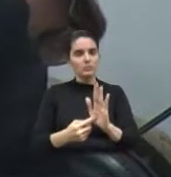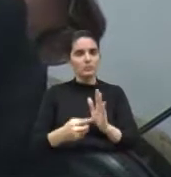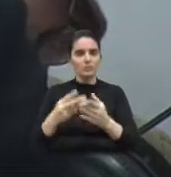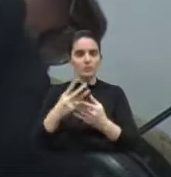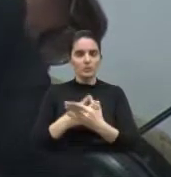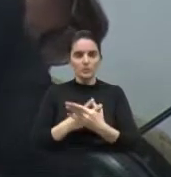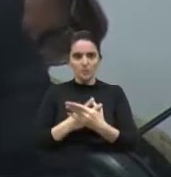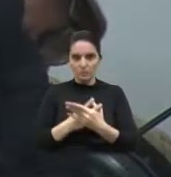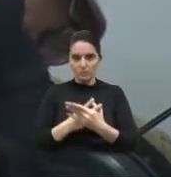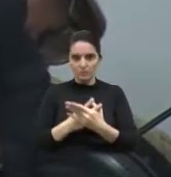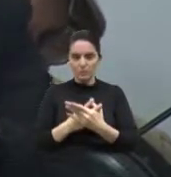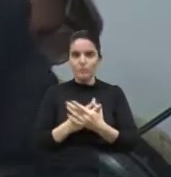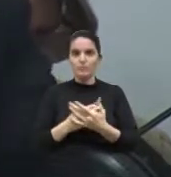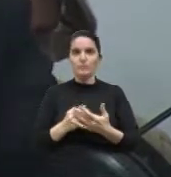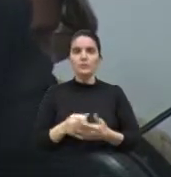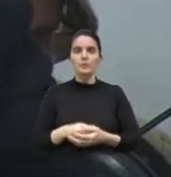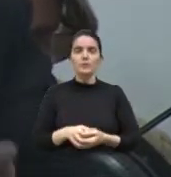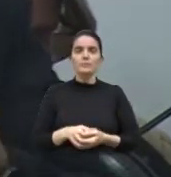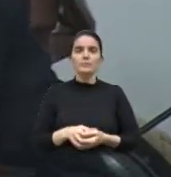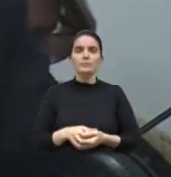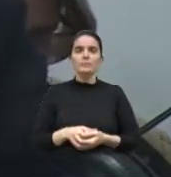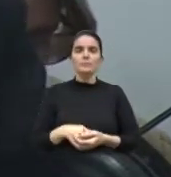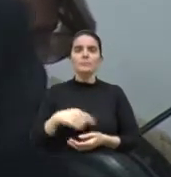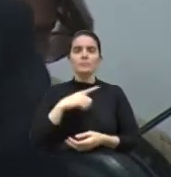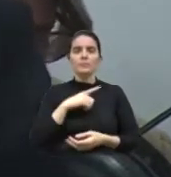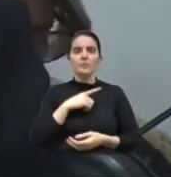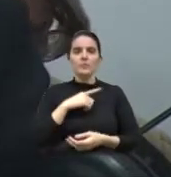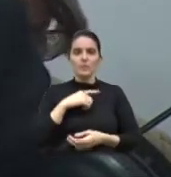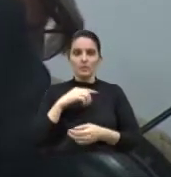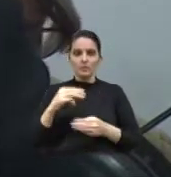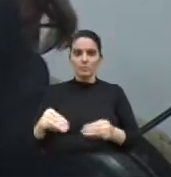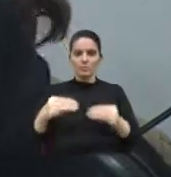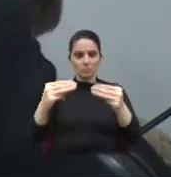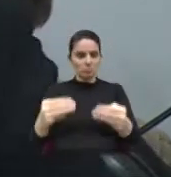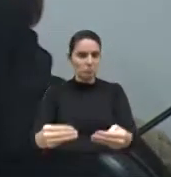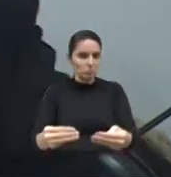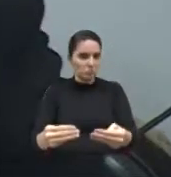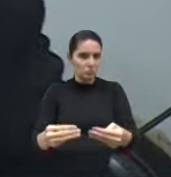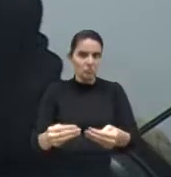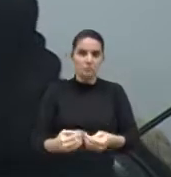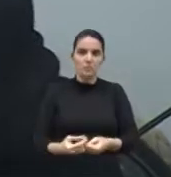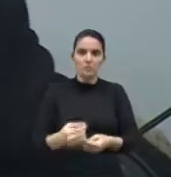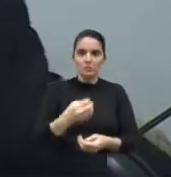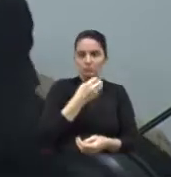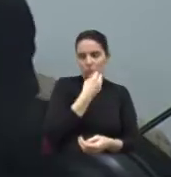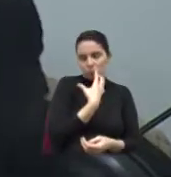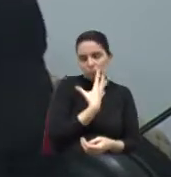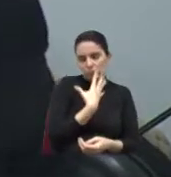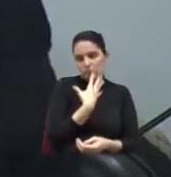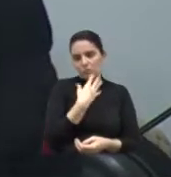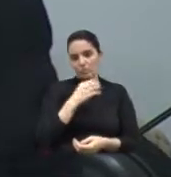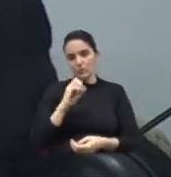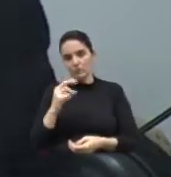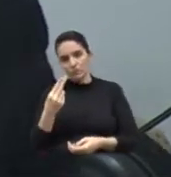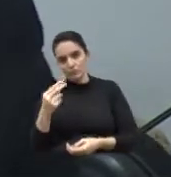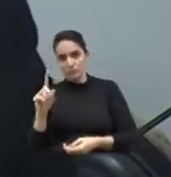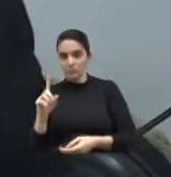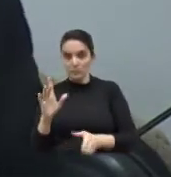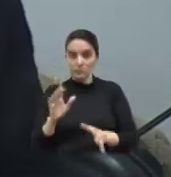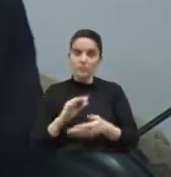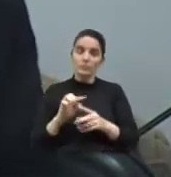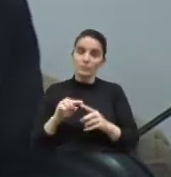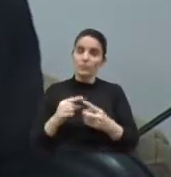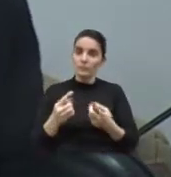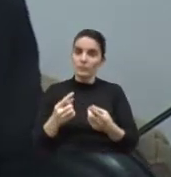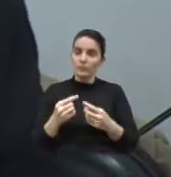esse plenário e também trouxe resposta de moções, né, positivas ou negativas, mas trouxe respostas com